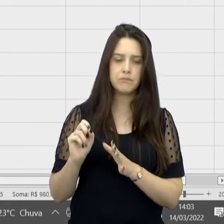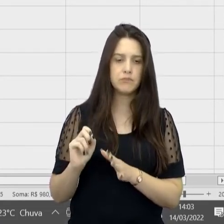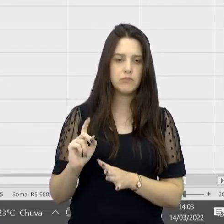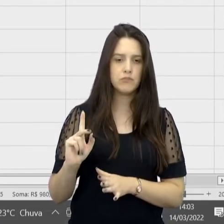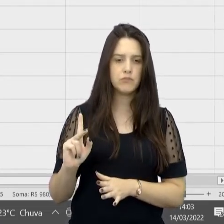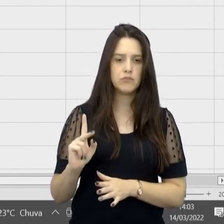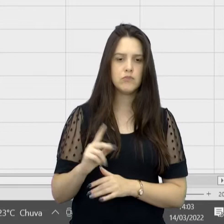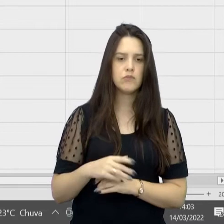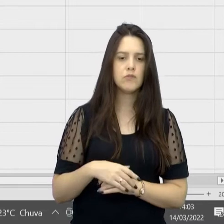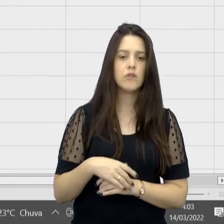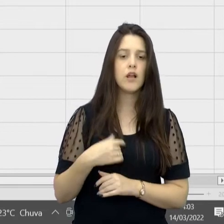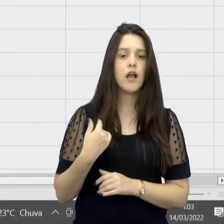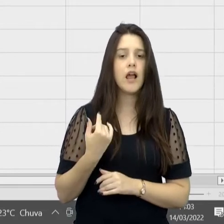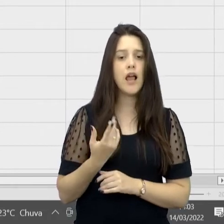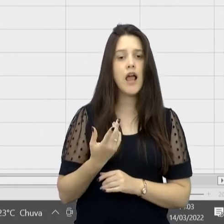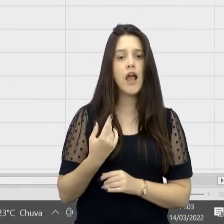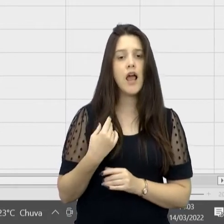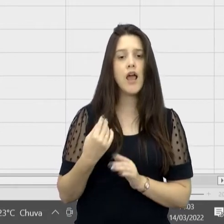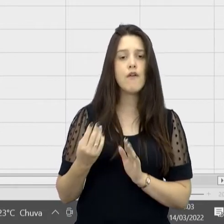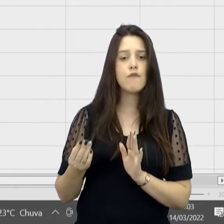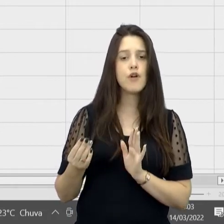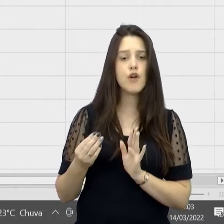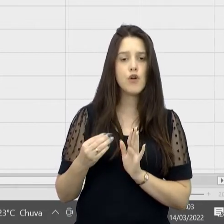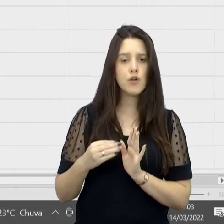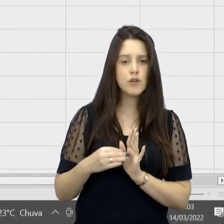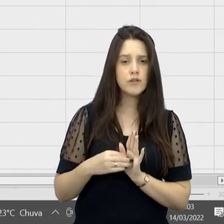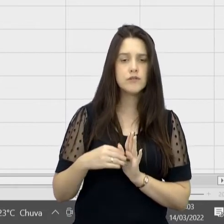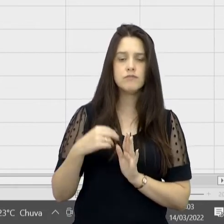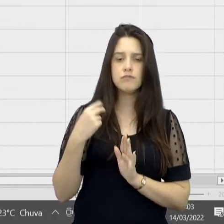vou colocar o valor verdadeiro do meu tênis, que é